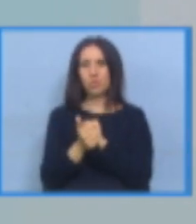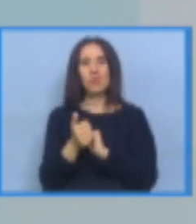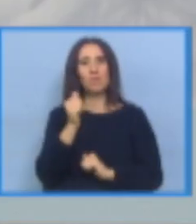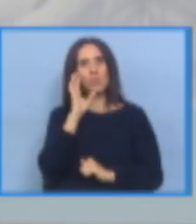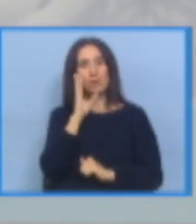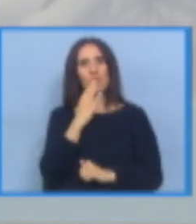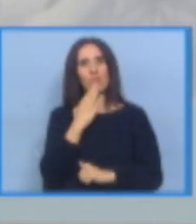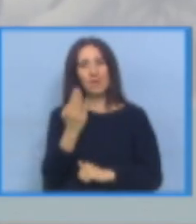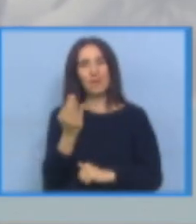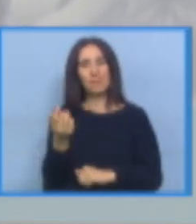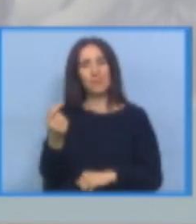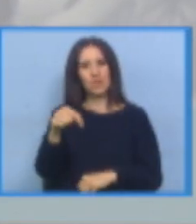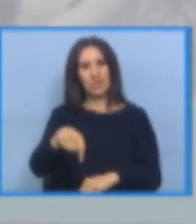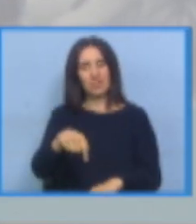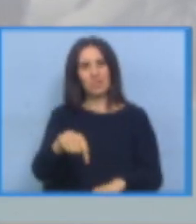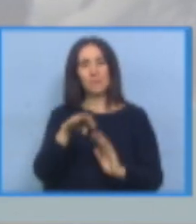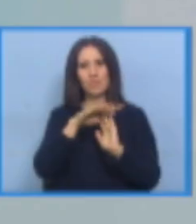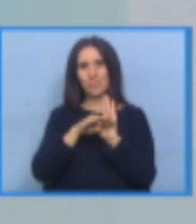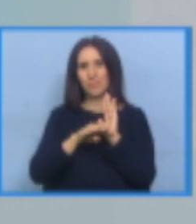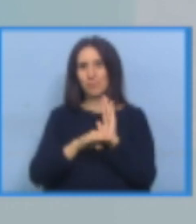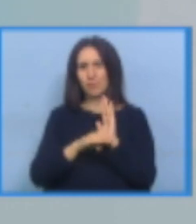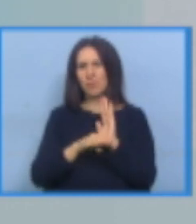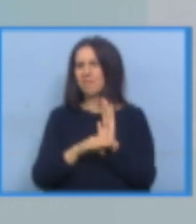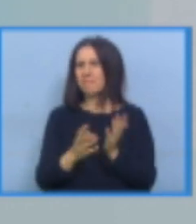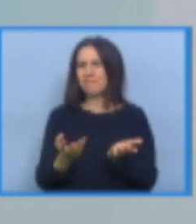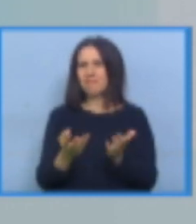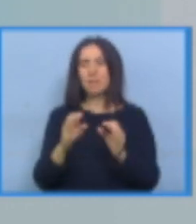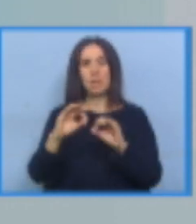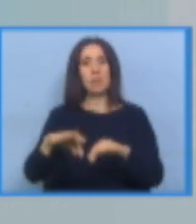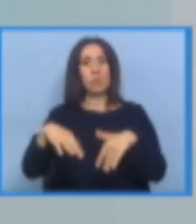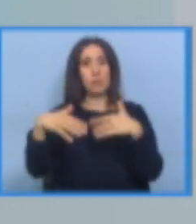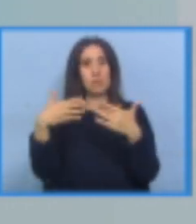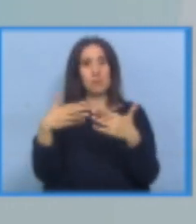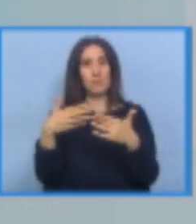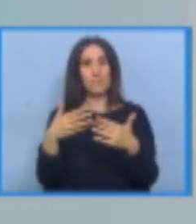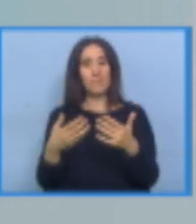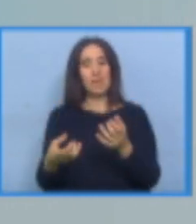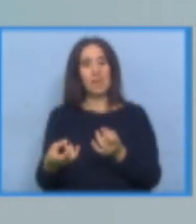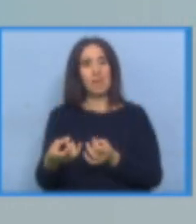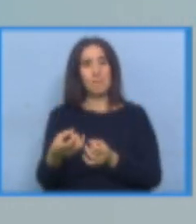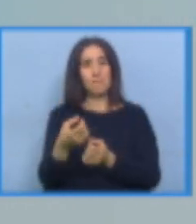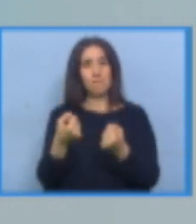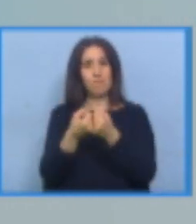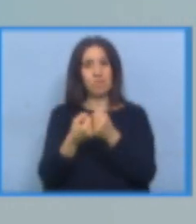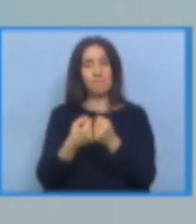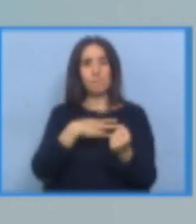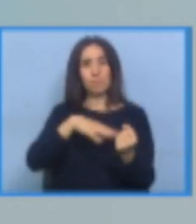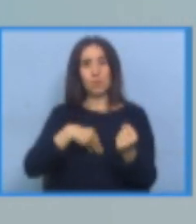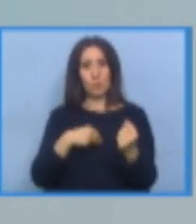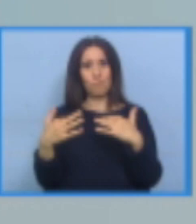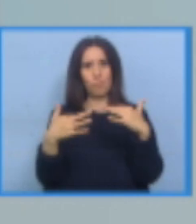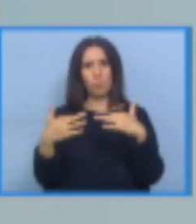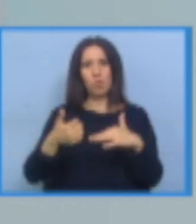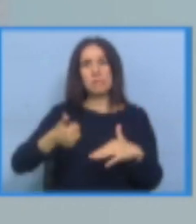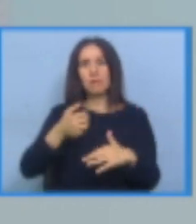Muito boa tarde, obrigado por estar neste programa. O início do Campeonato do Mundo de Futebol é sem dúvida a ocasião para